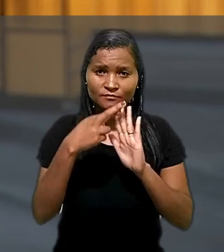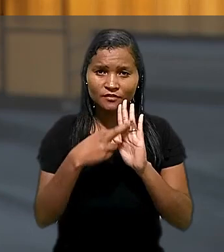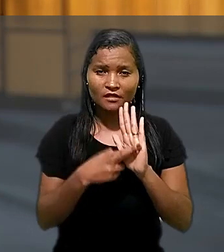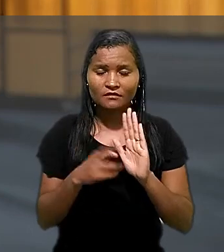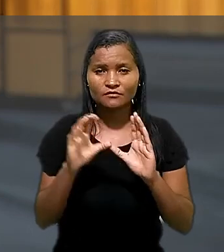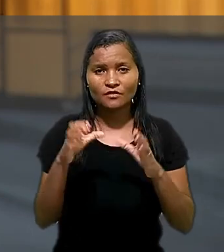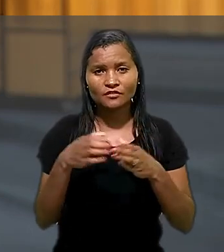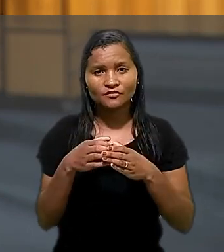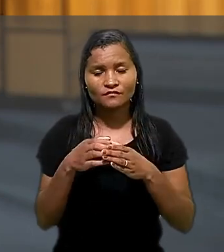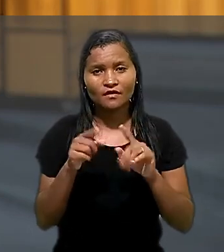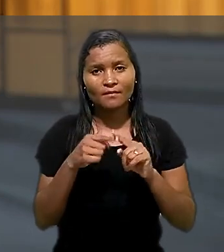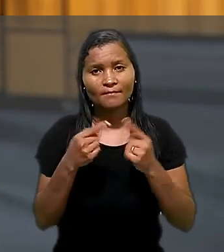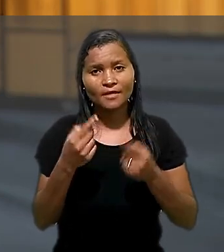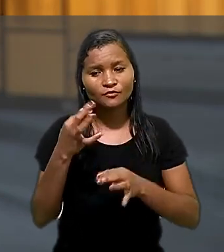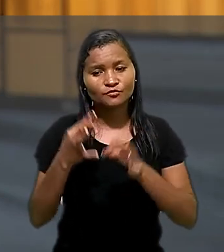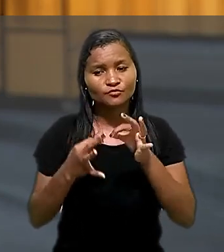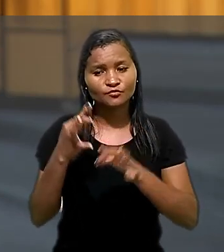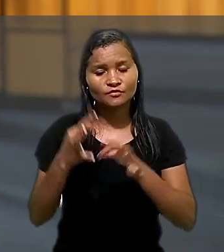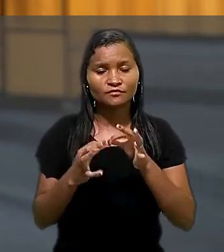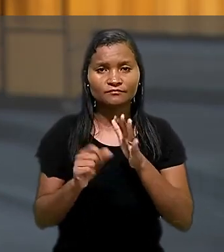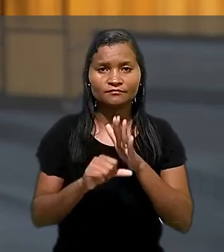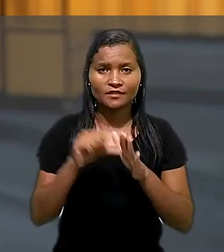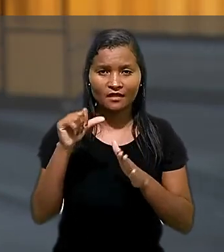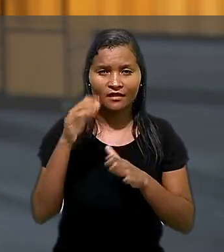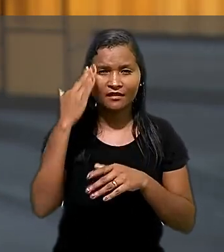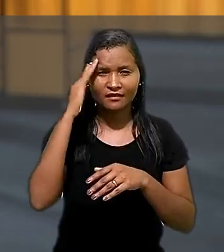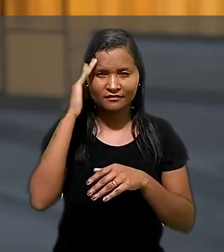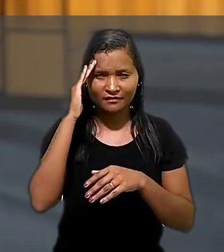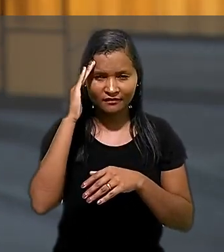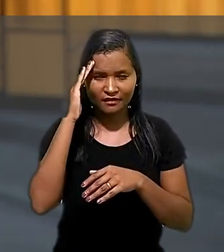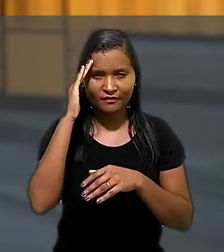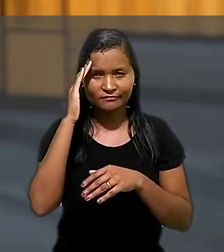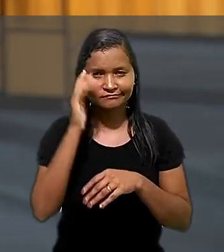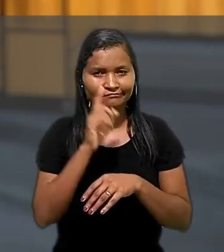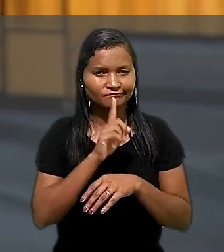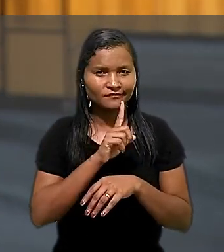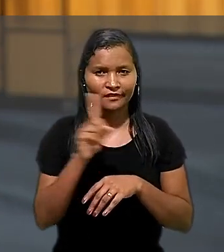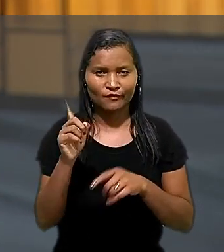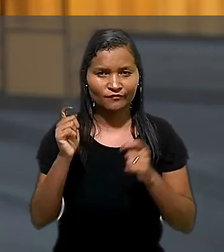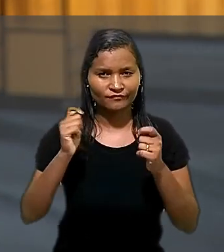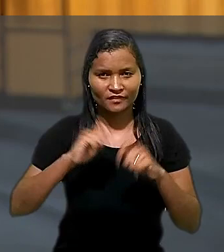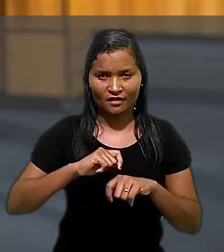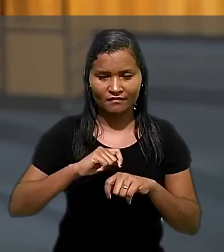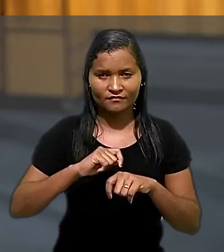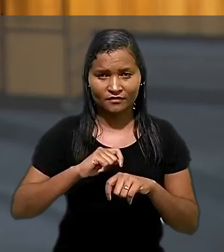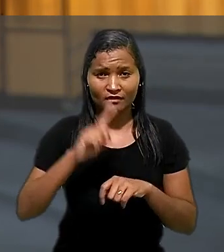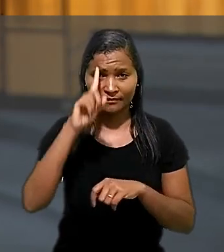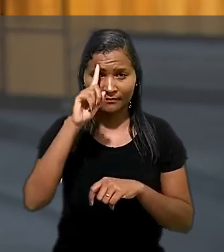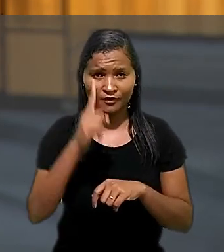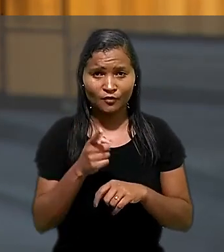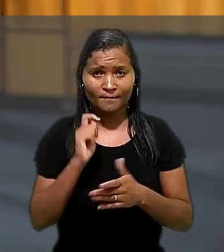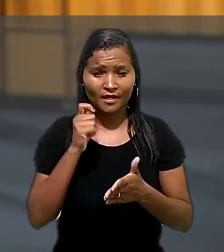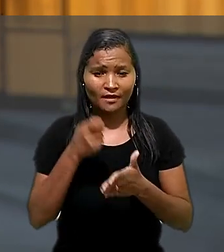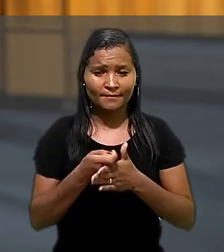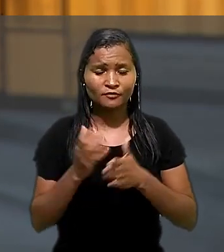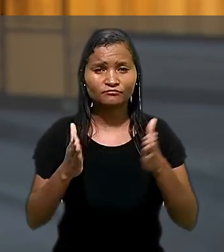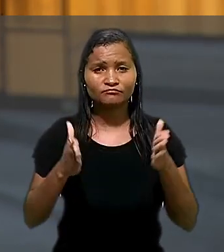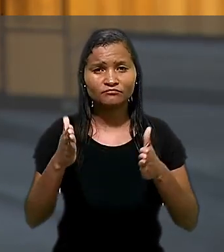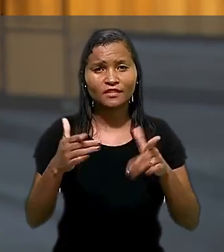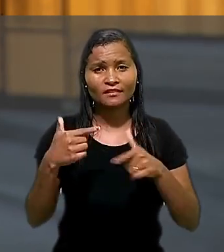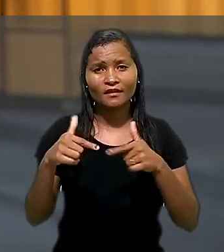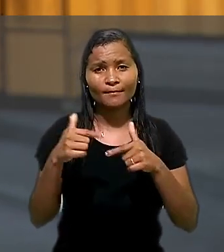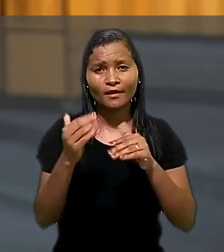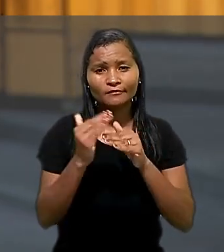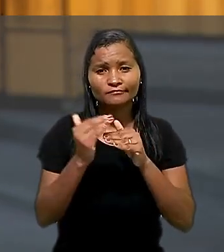norma coletiva. Mas o juízo de primeiro grau considerou esse regime inviável e determinou o pagamento do período